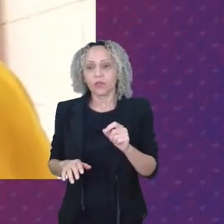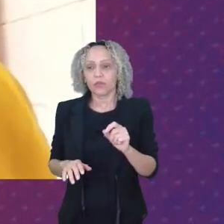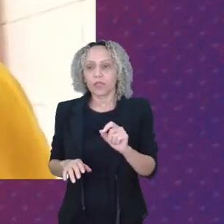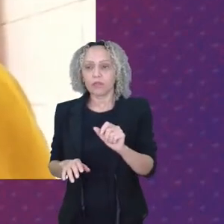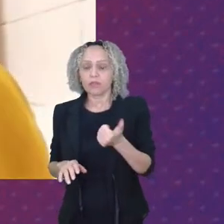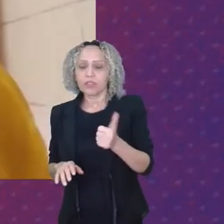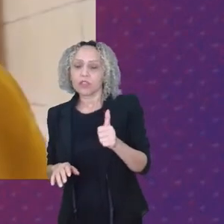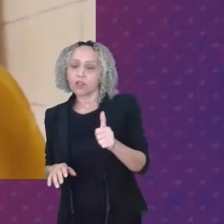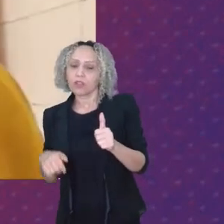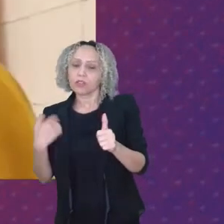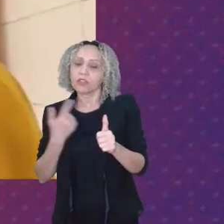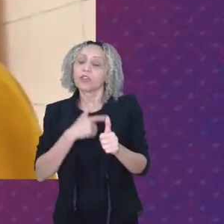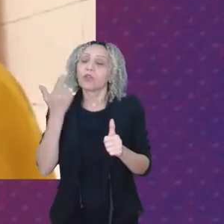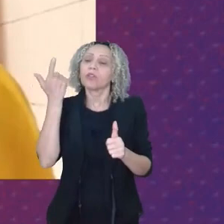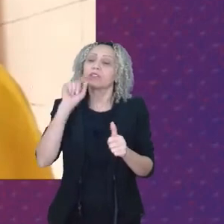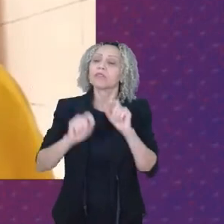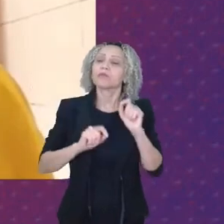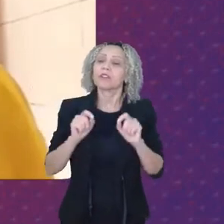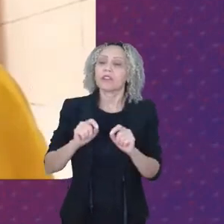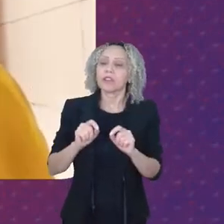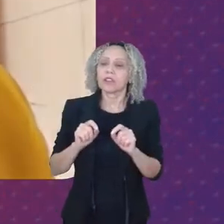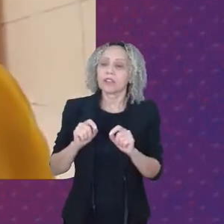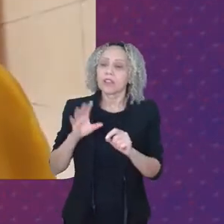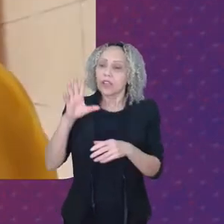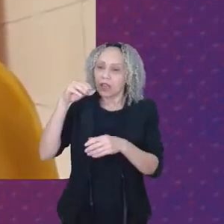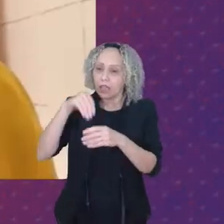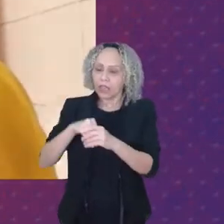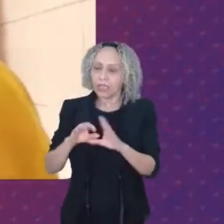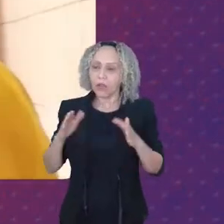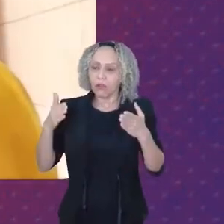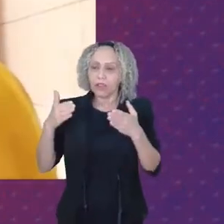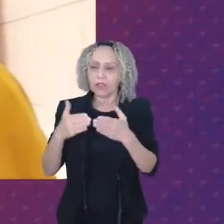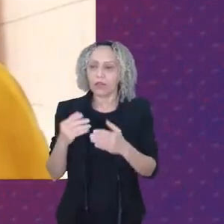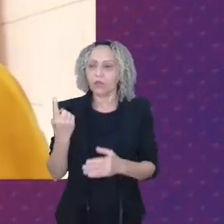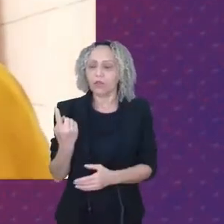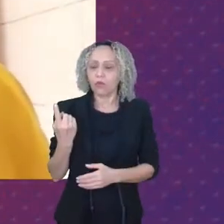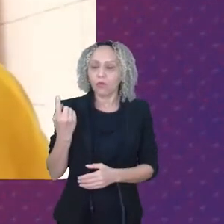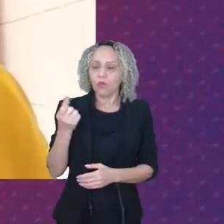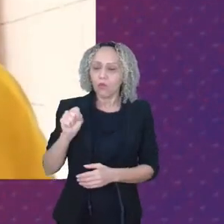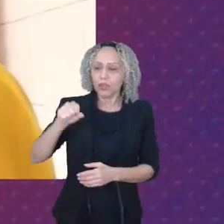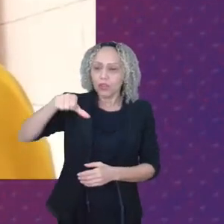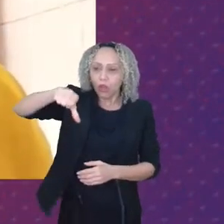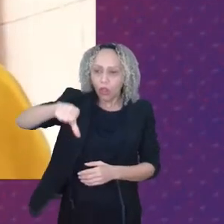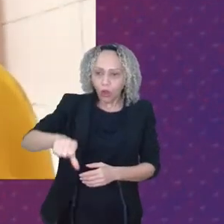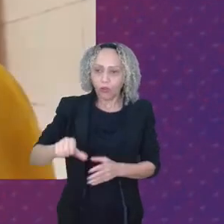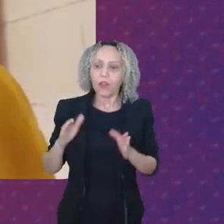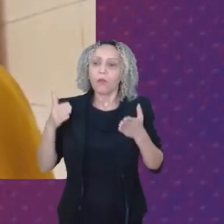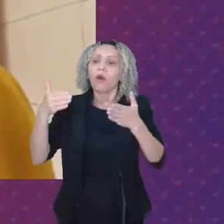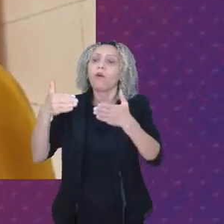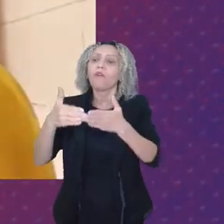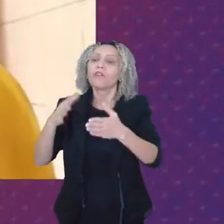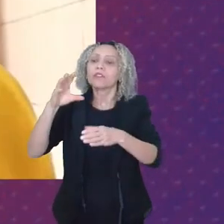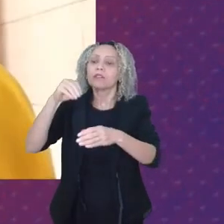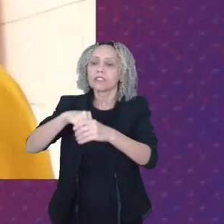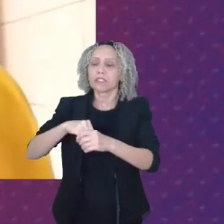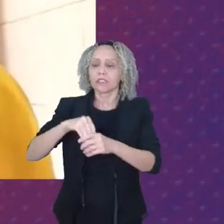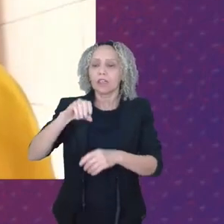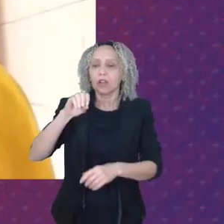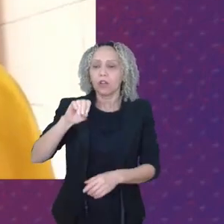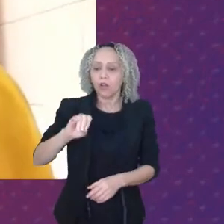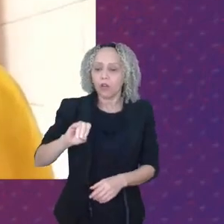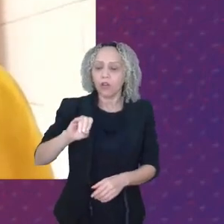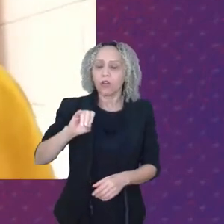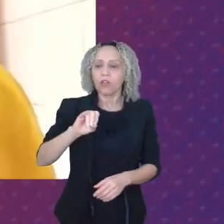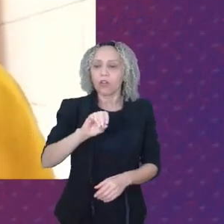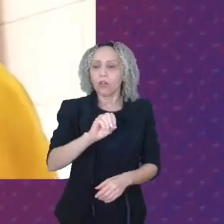junto à Organização Internacional do Trabalho, a Convenção 89, que é uma convenção que todos os países signatários da